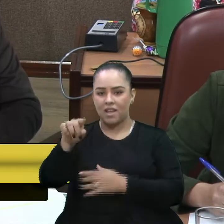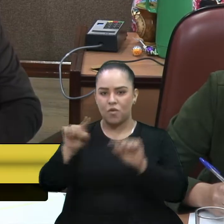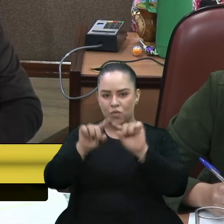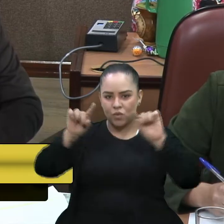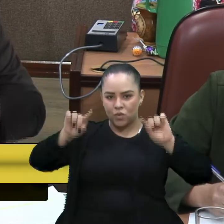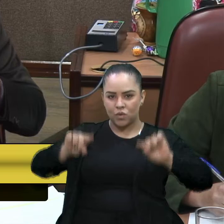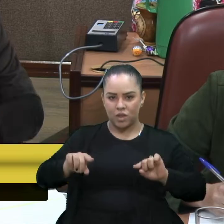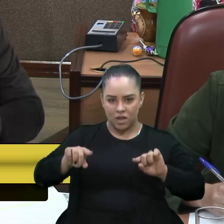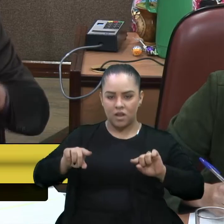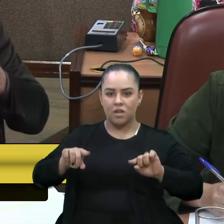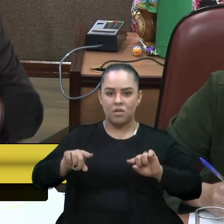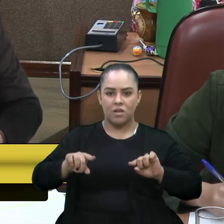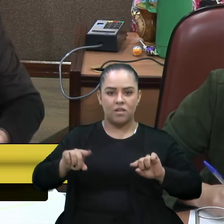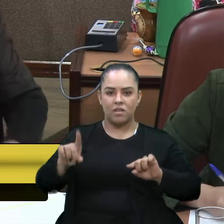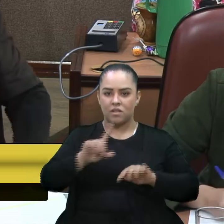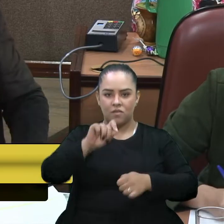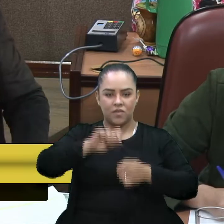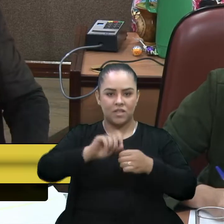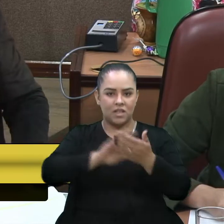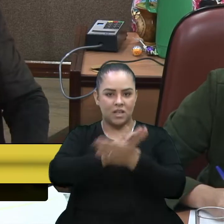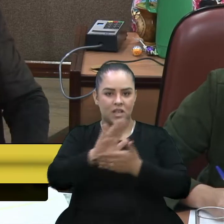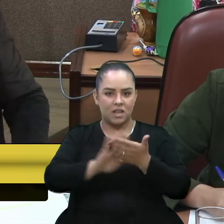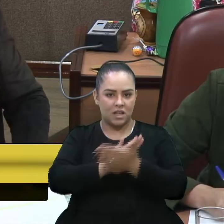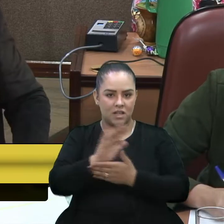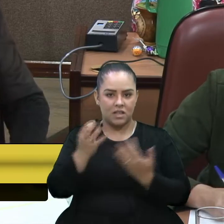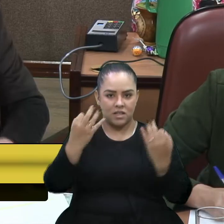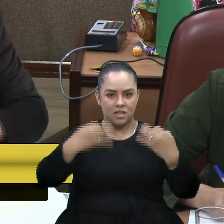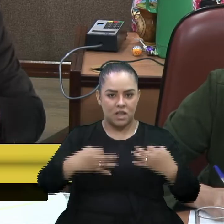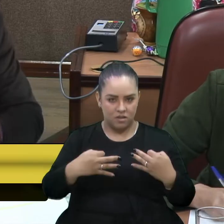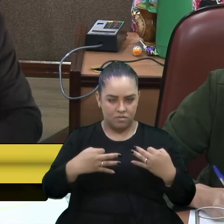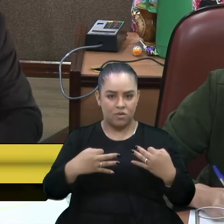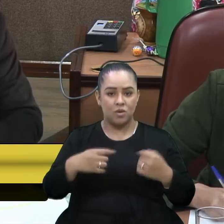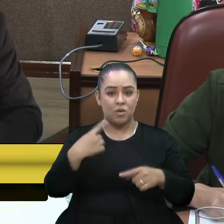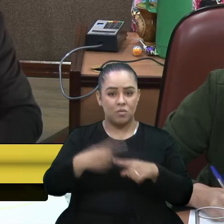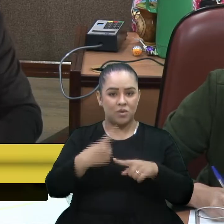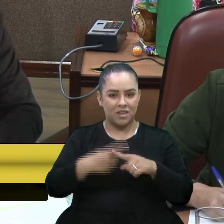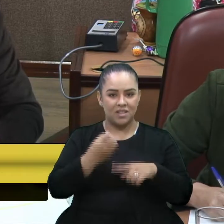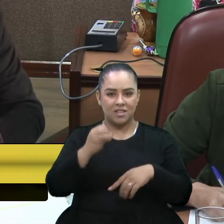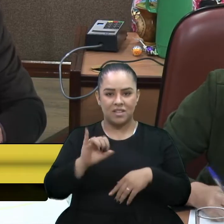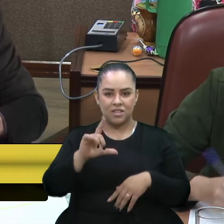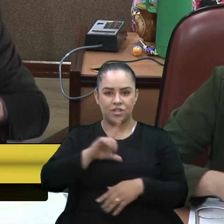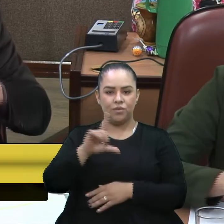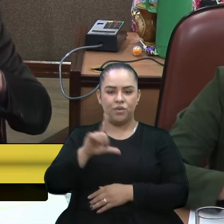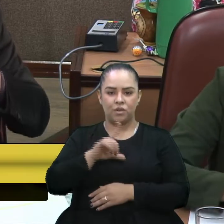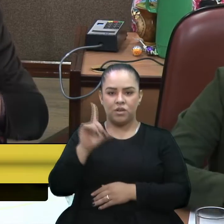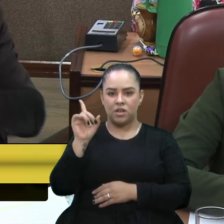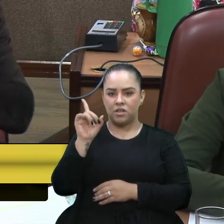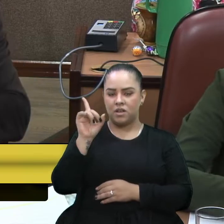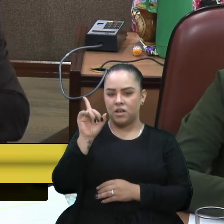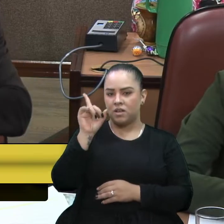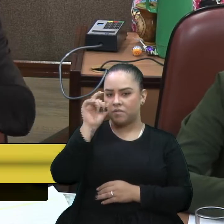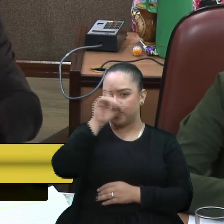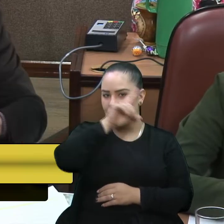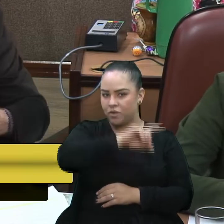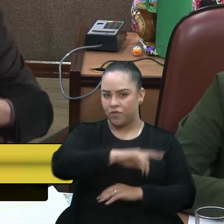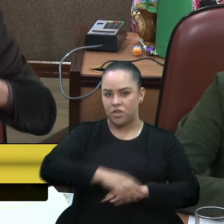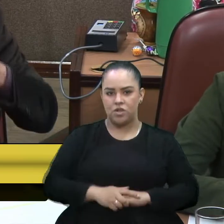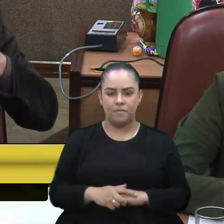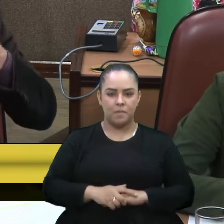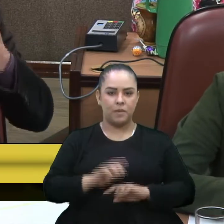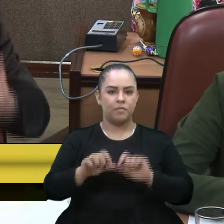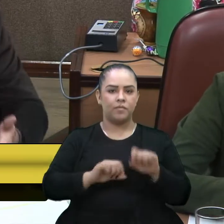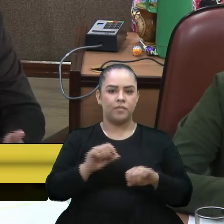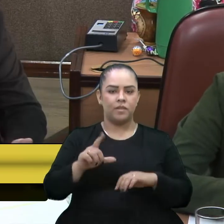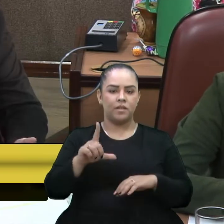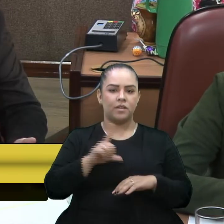funcionários, não façam o dever de casa. Se tem dificuldade, se existe agora o anúncio de que não